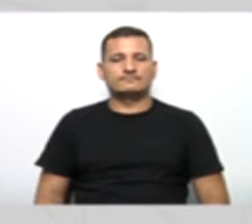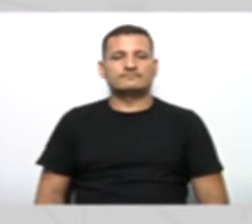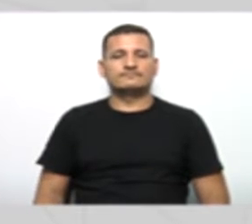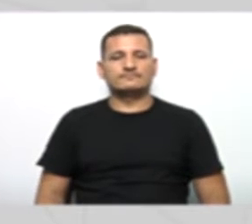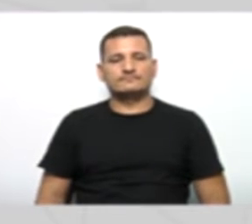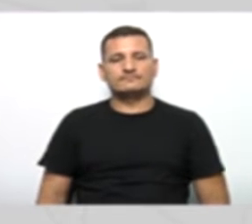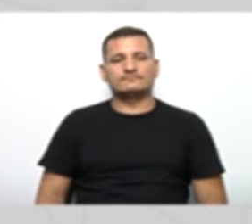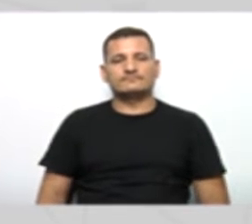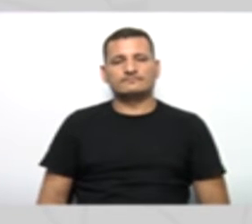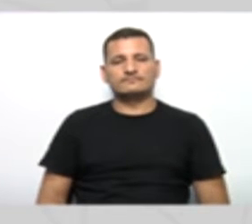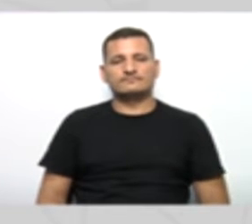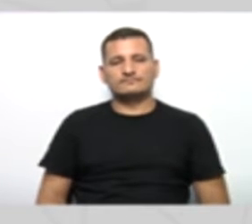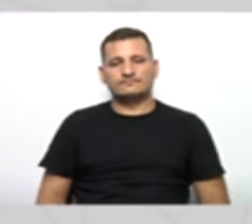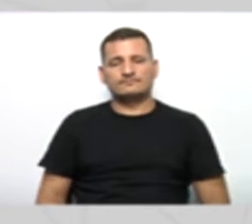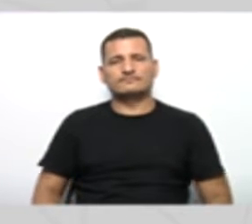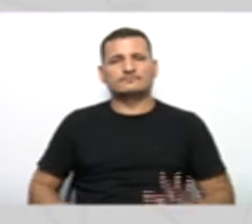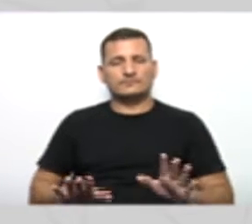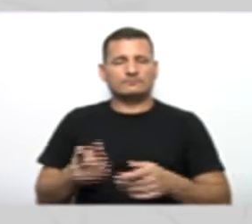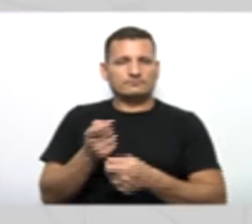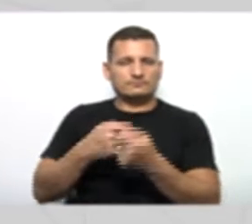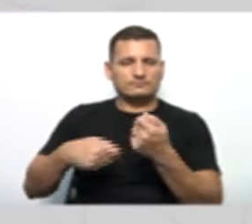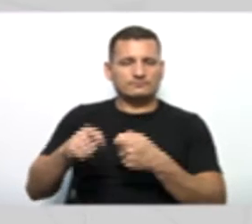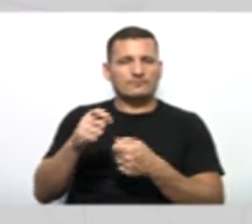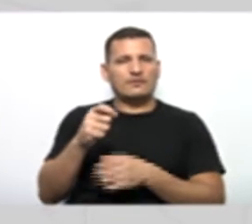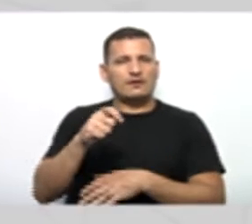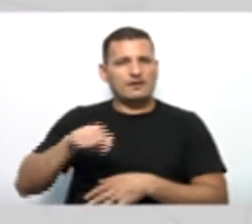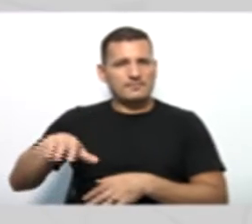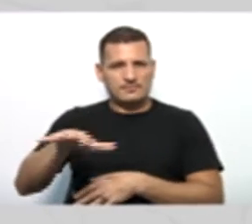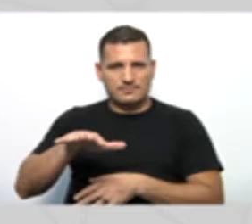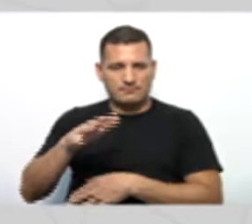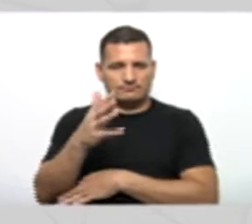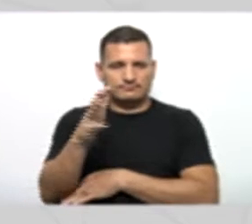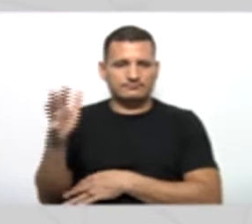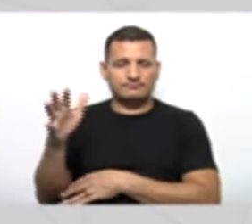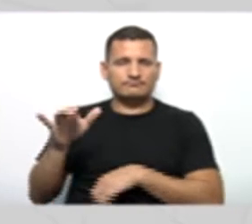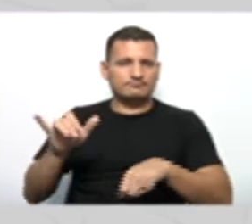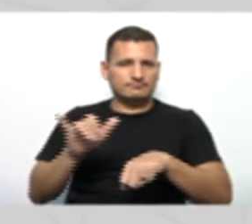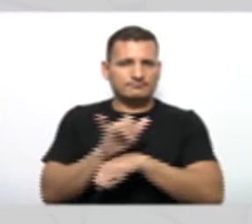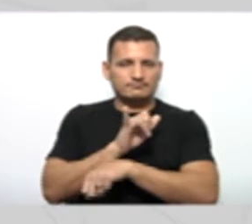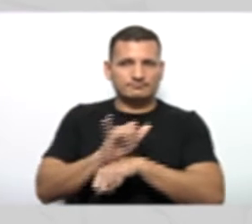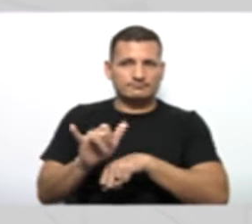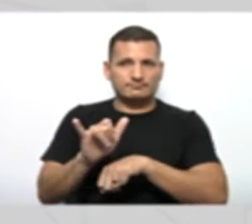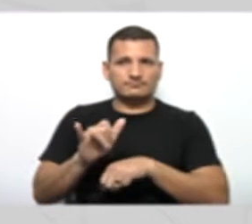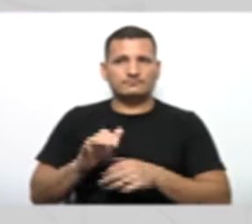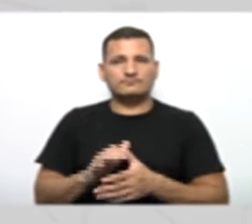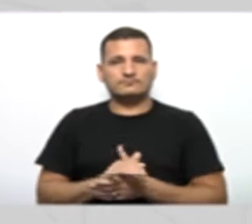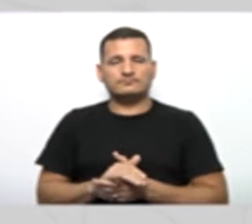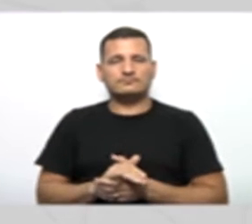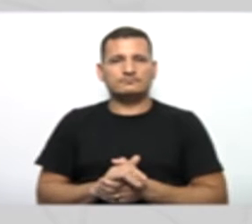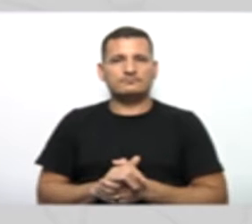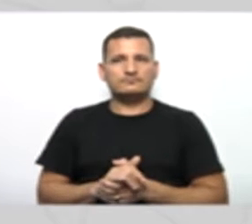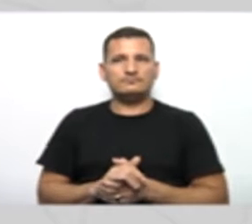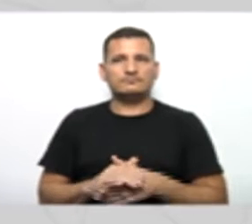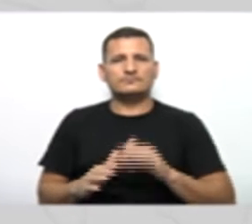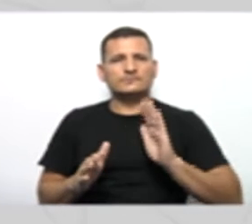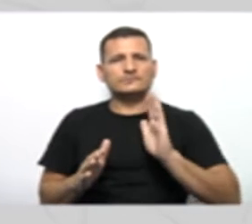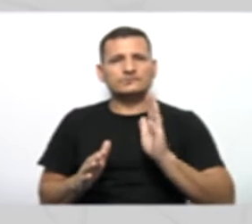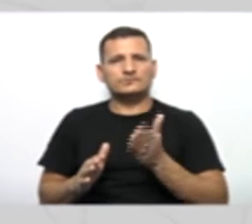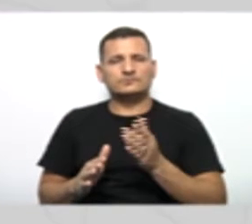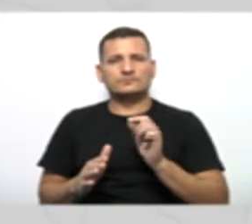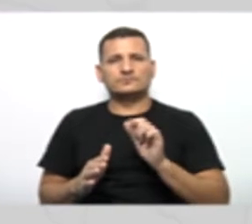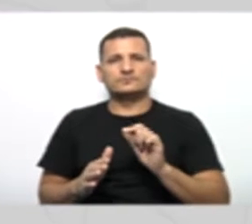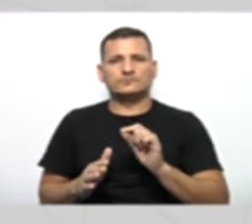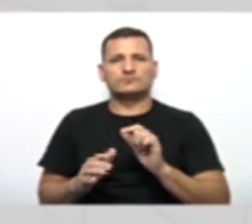A abordagem da gestão ambiental como estratégia, ela já ultrapassou a prevenção da